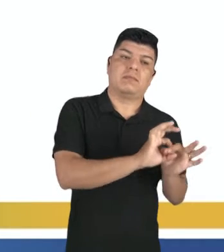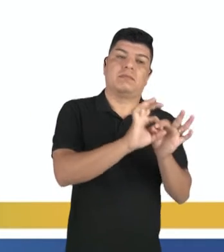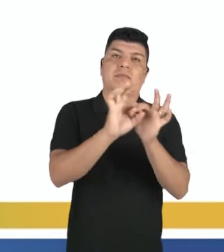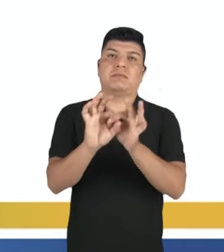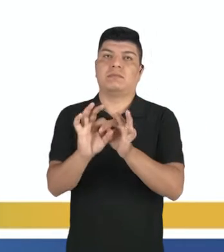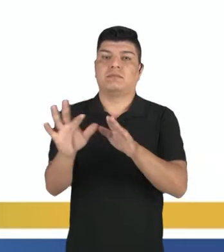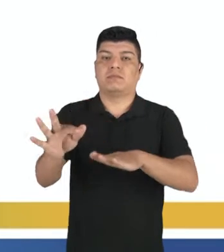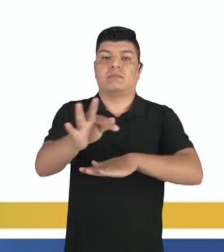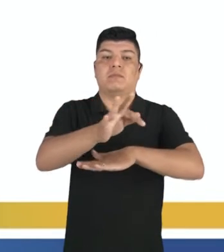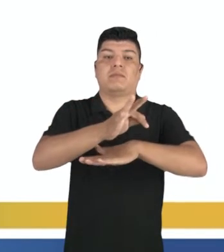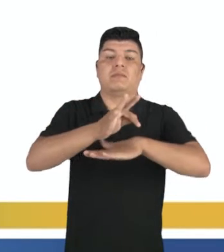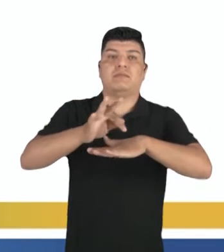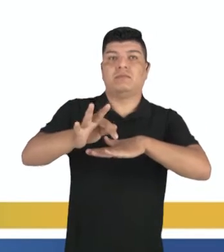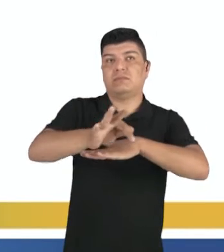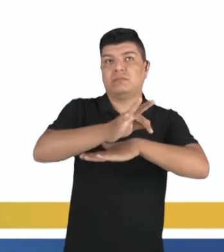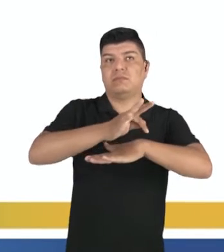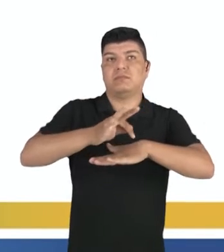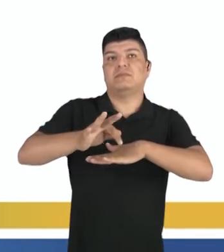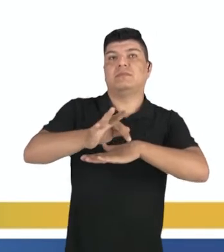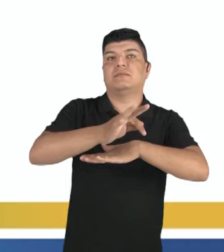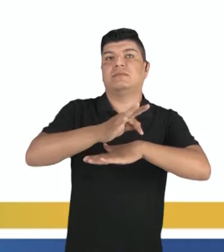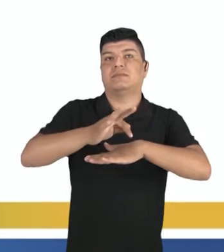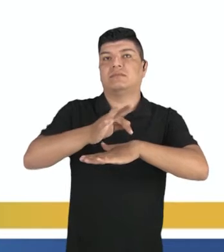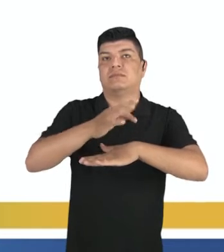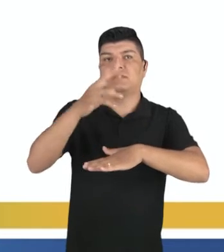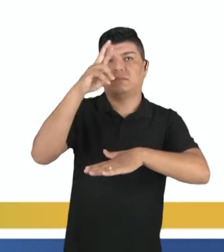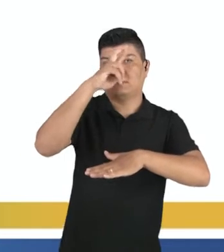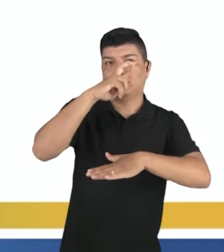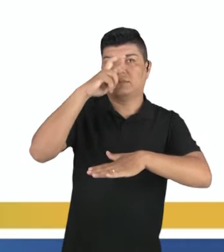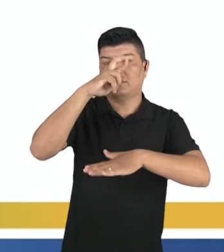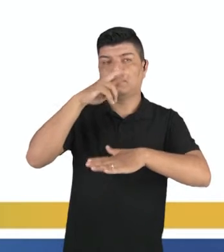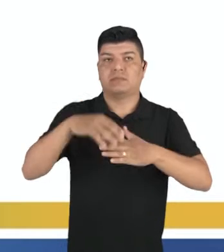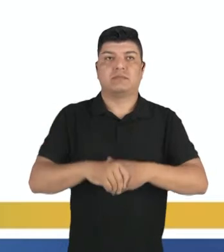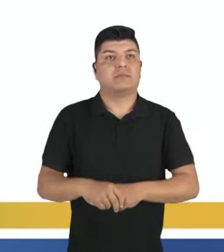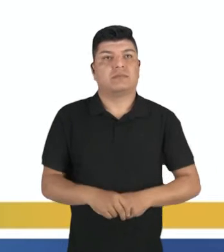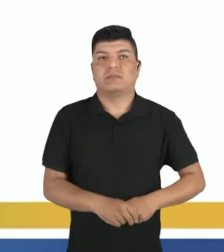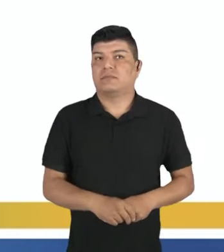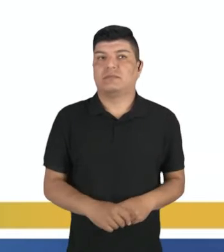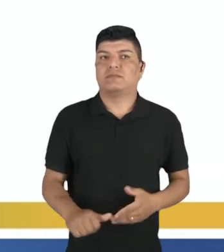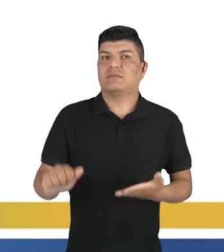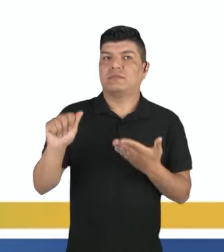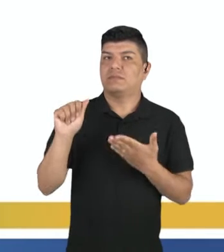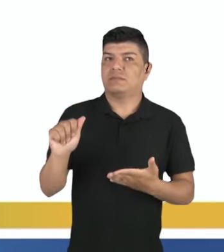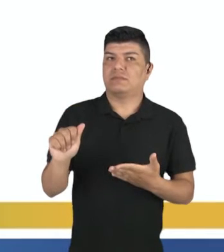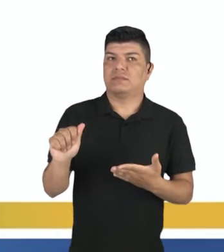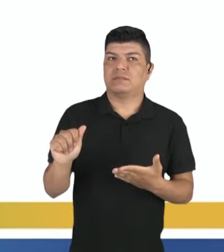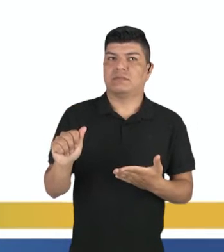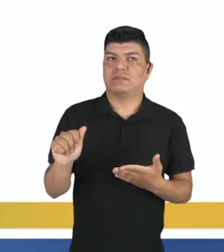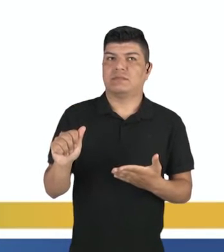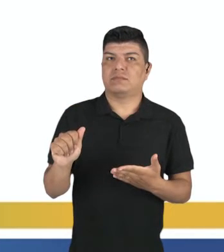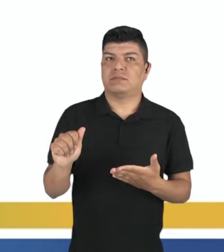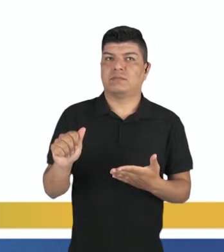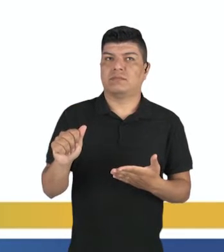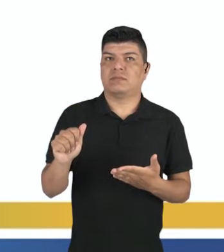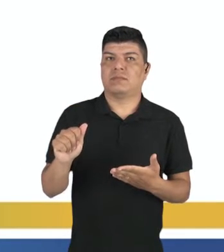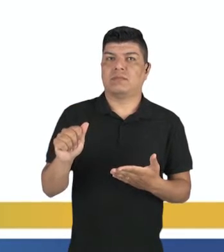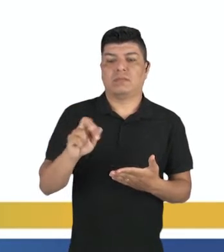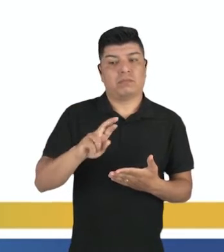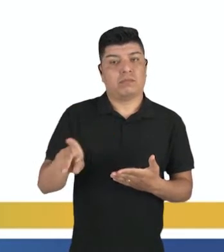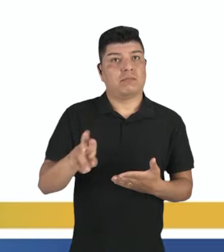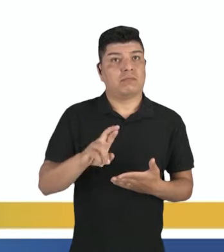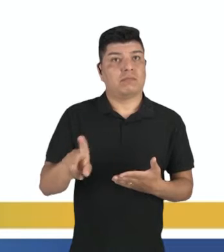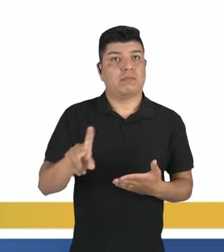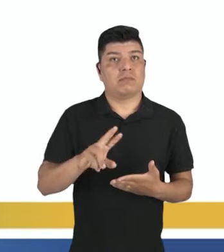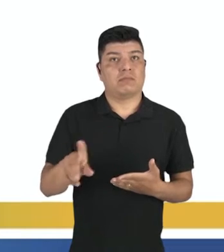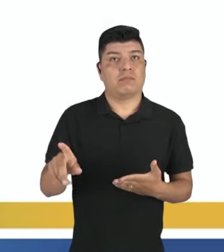mais formais, como se observa em... Vamos lá. A. Não lhe negou que era